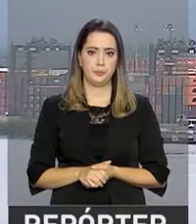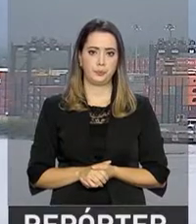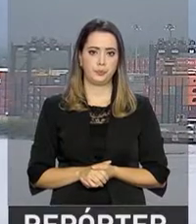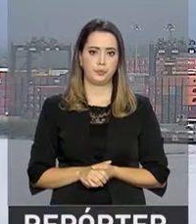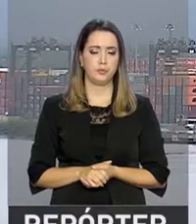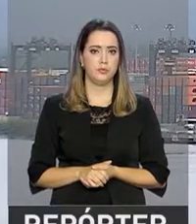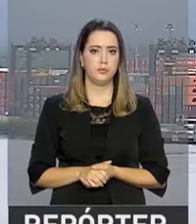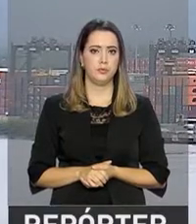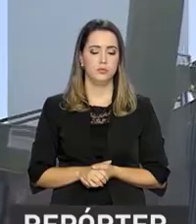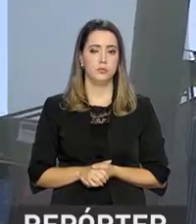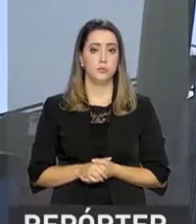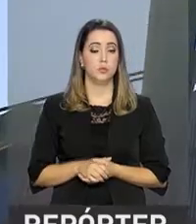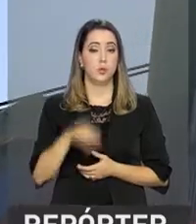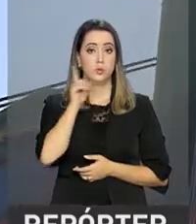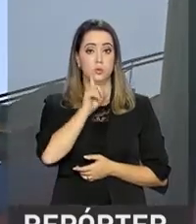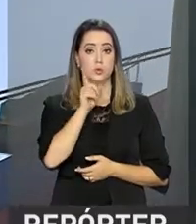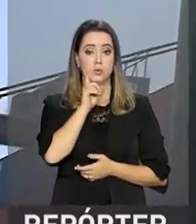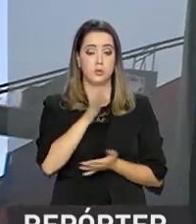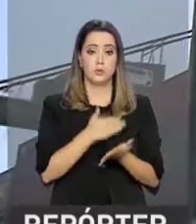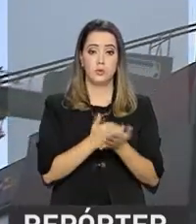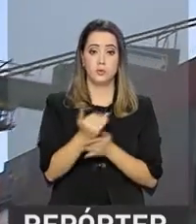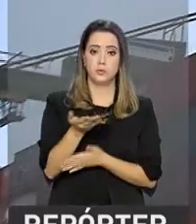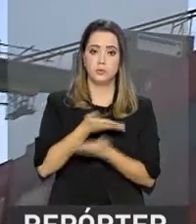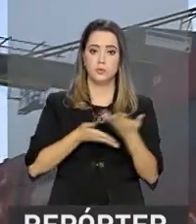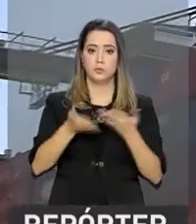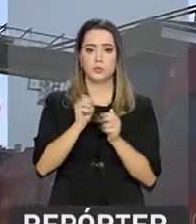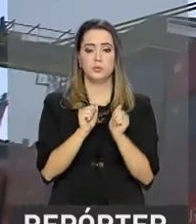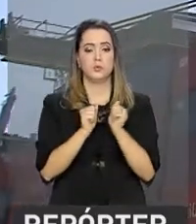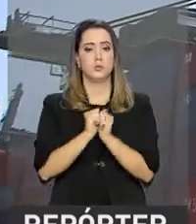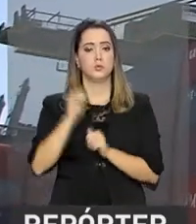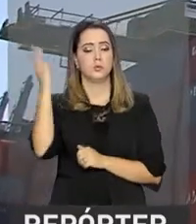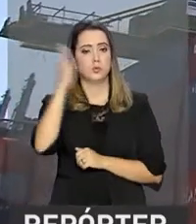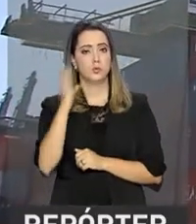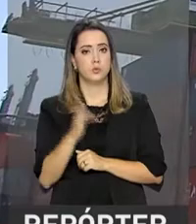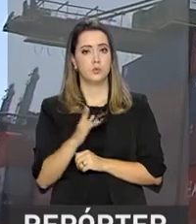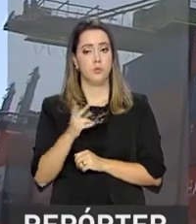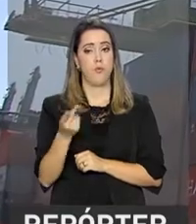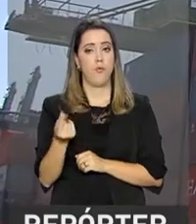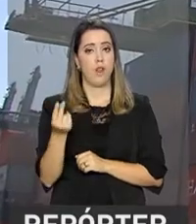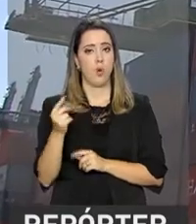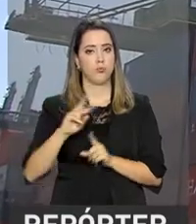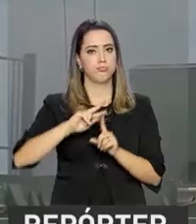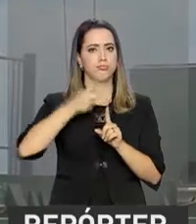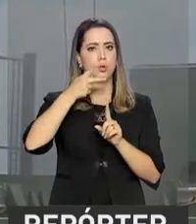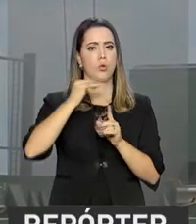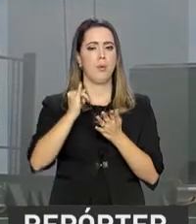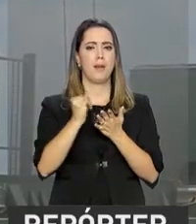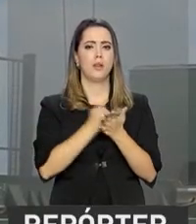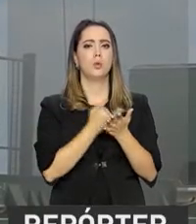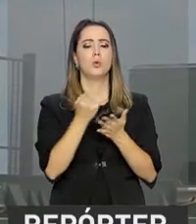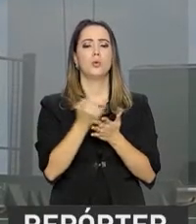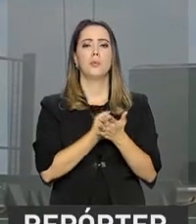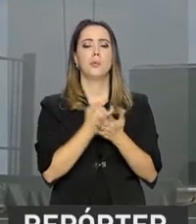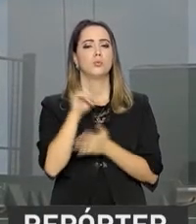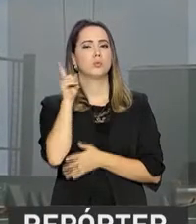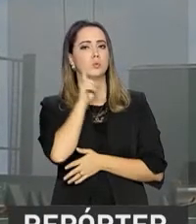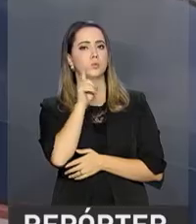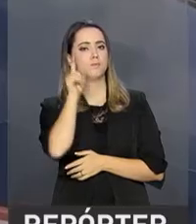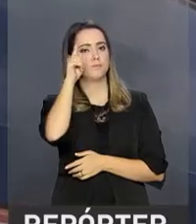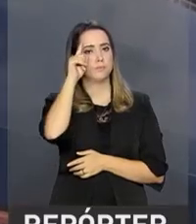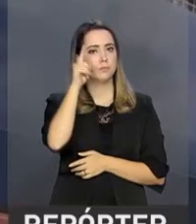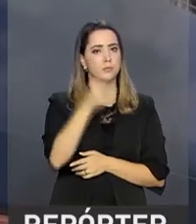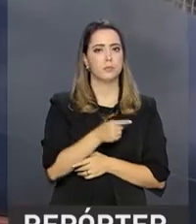os estados unidos vão iniciar uma negociação com o brasil em relação à sobretaxada imposta pelo governo americano às